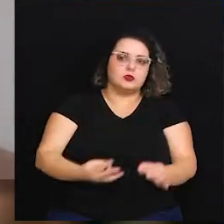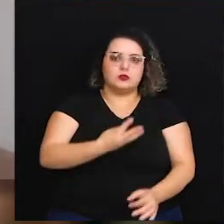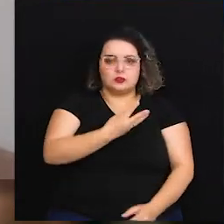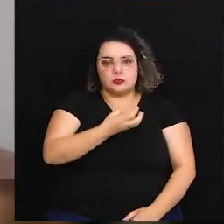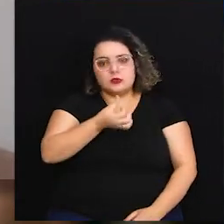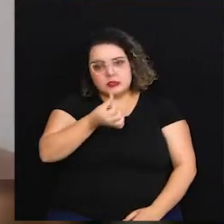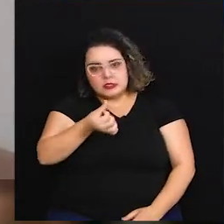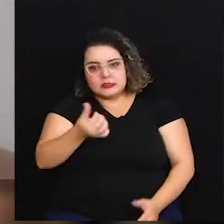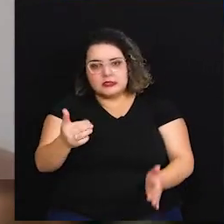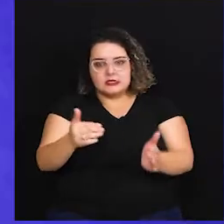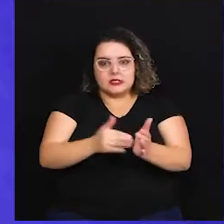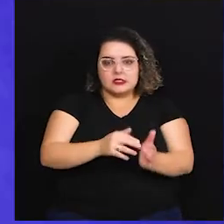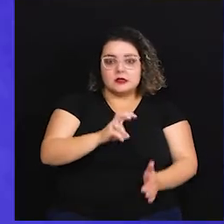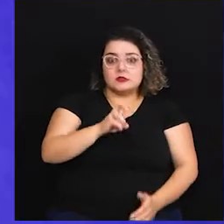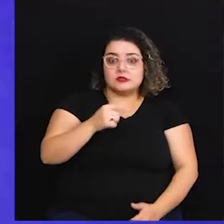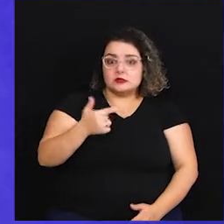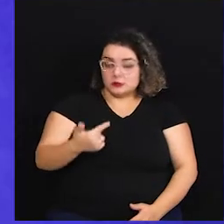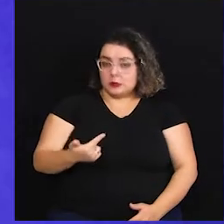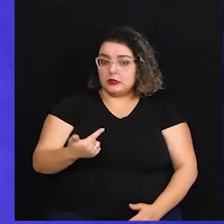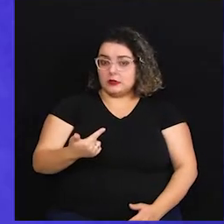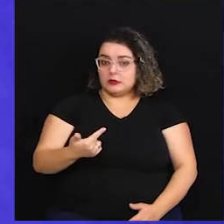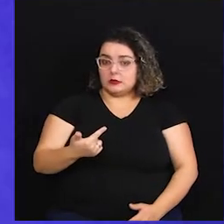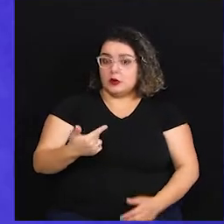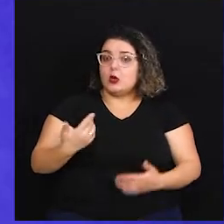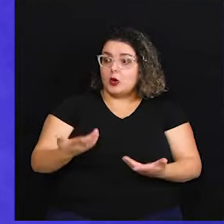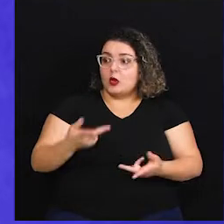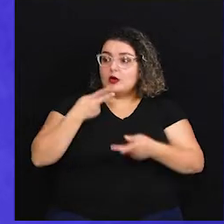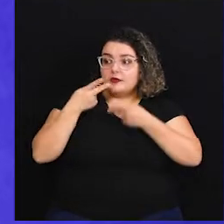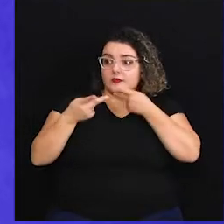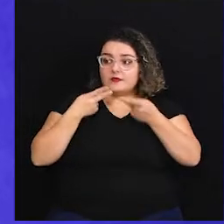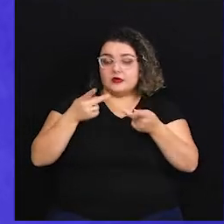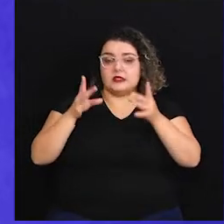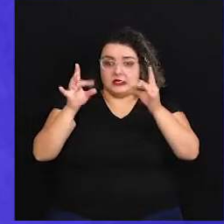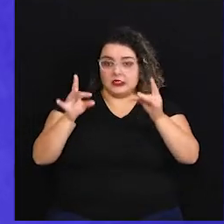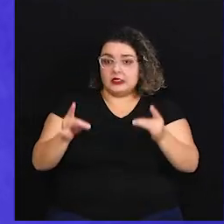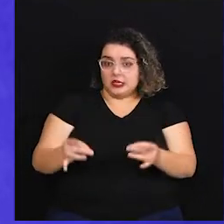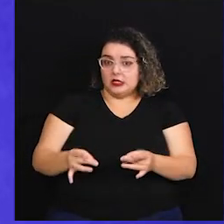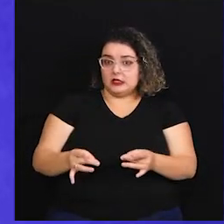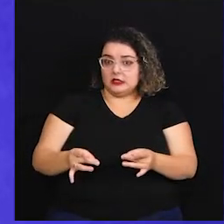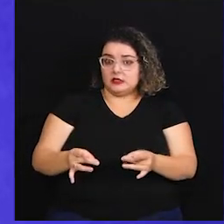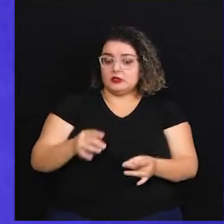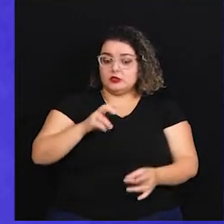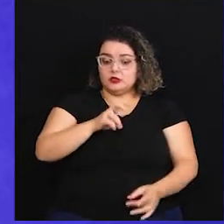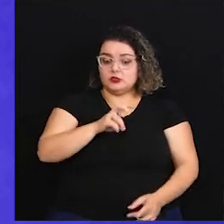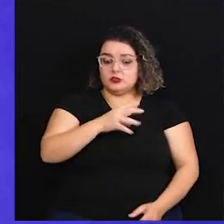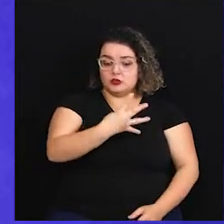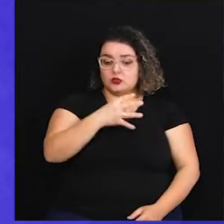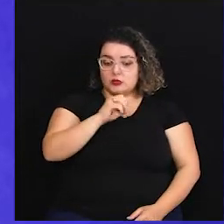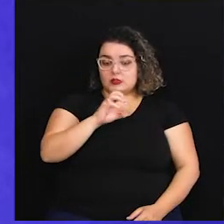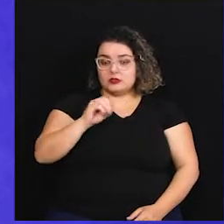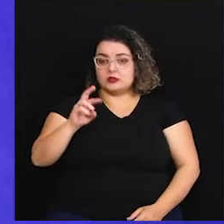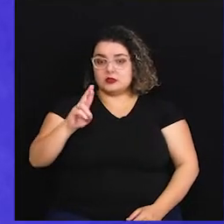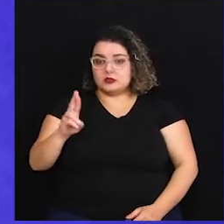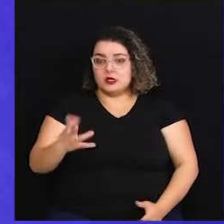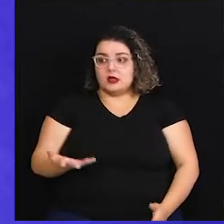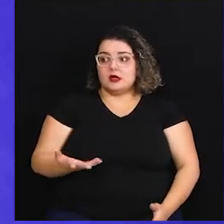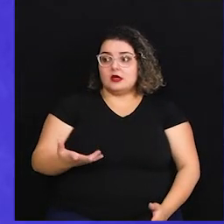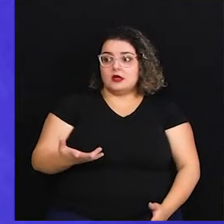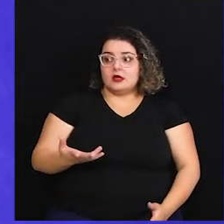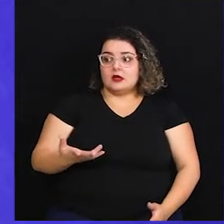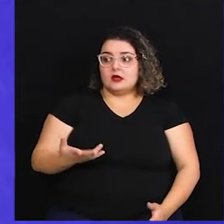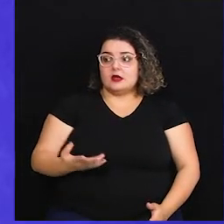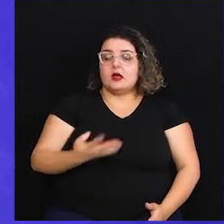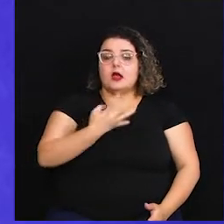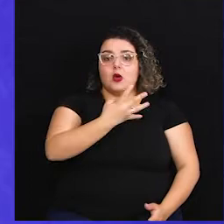36 até o 52. Olha, gente, detalhe, eu falei dos R$ 400 e a Amanda trouxe agora que são